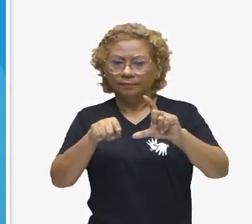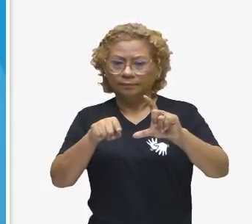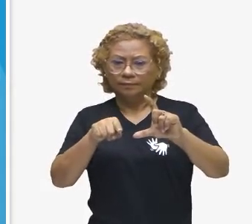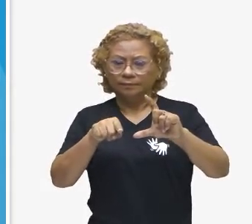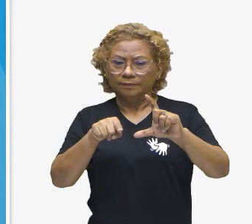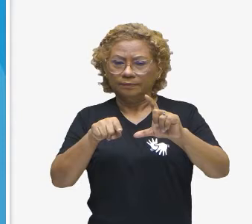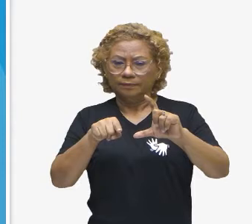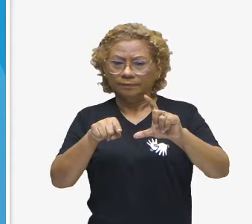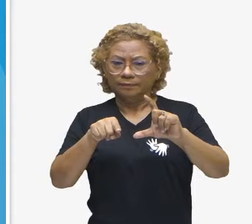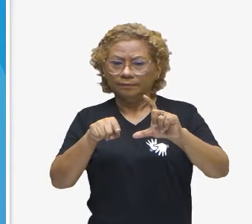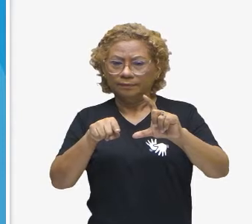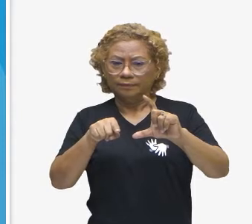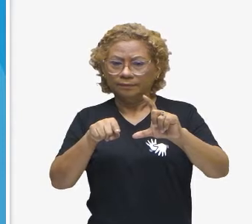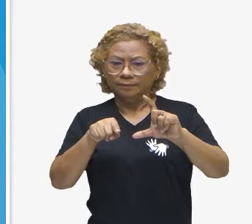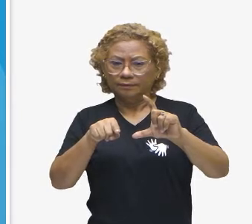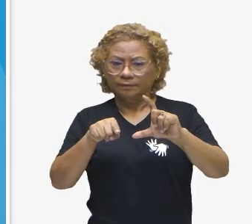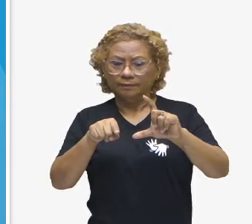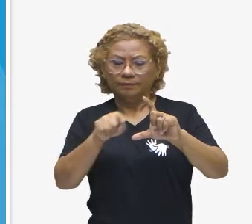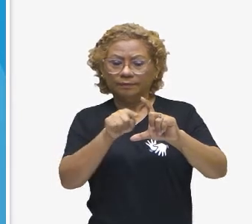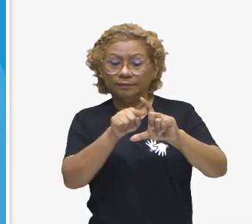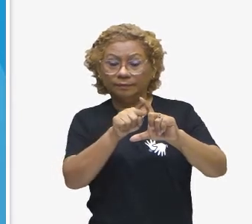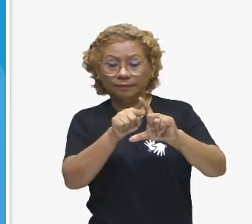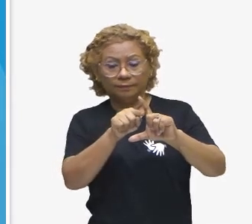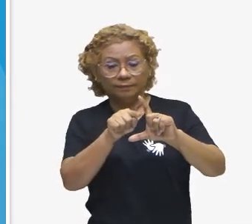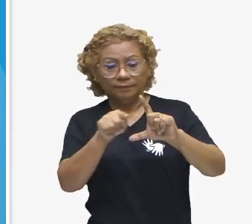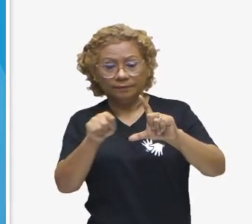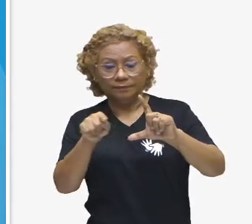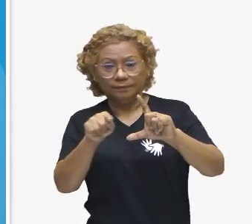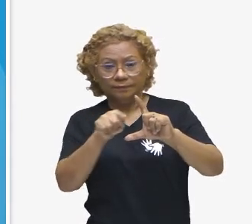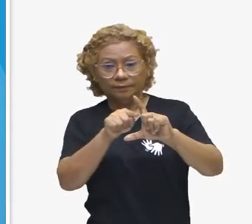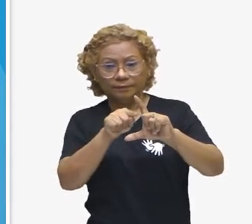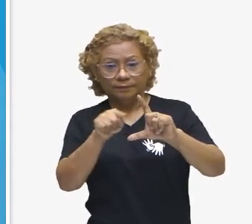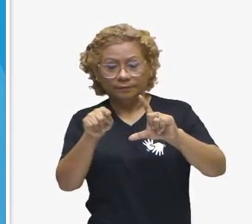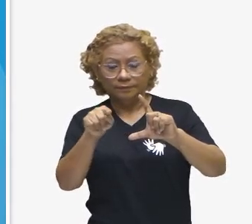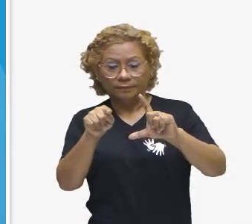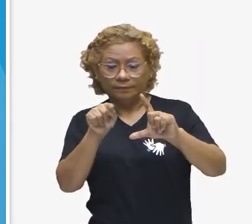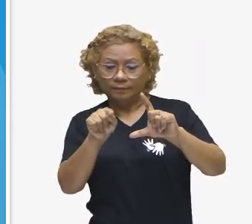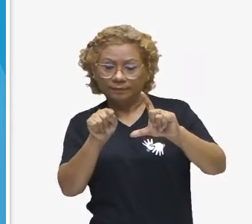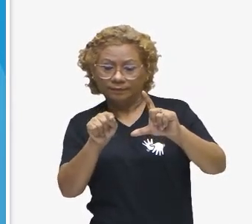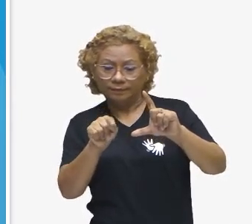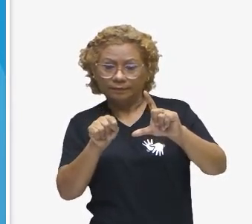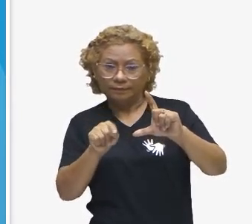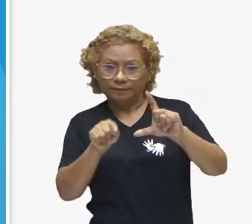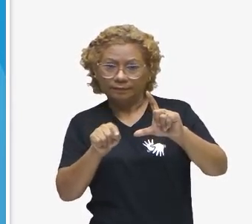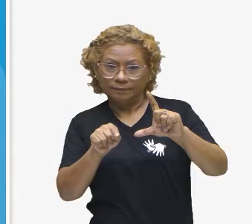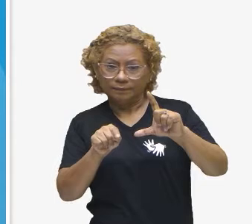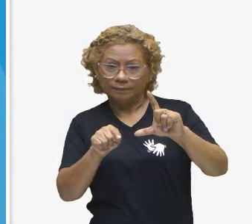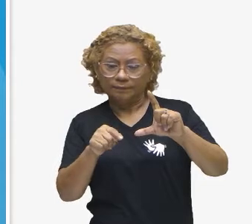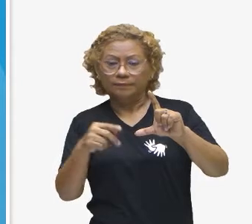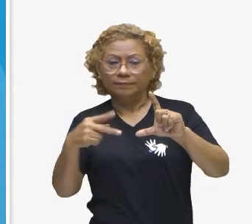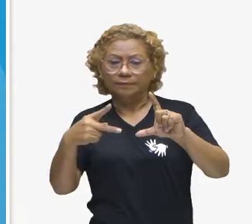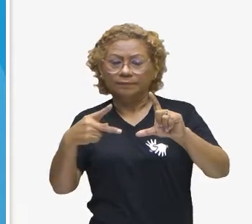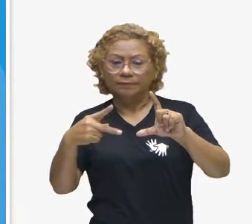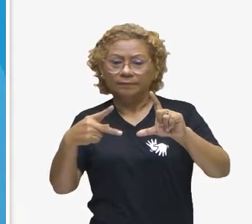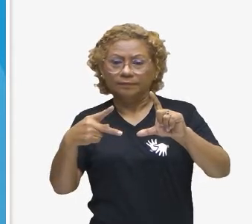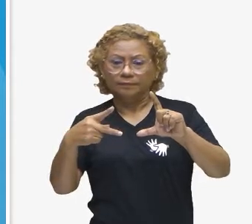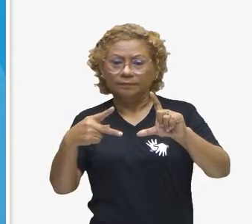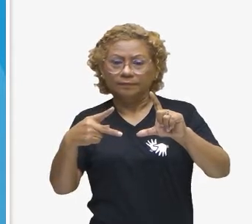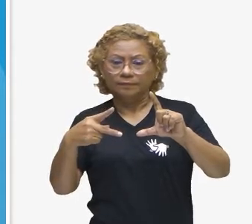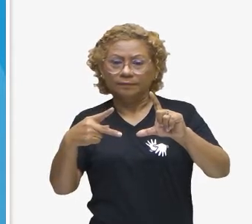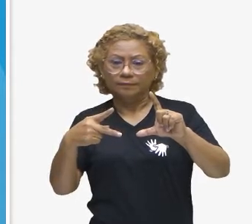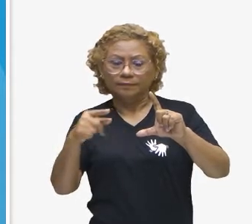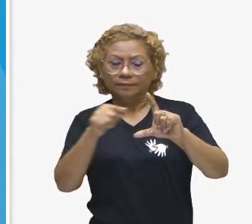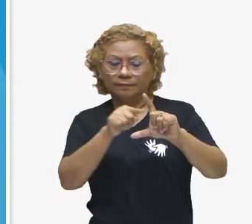X. O eixo X é o eixo horizontal. Aqui no centro, ele equivale a